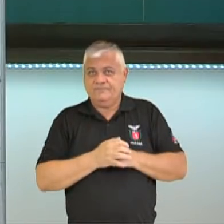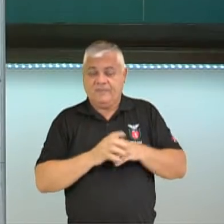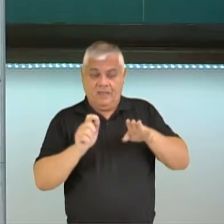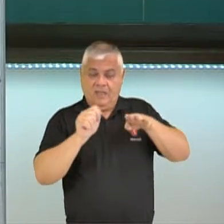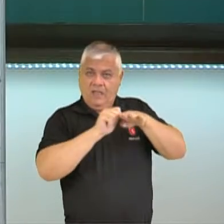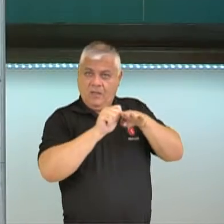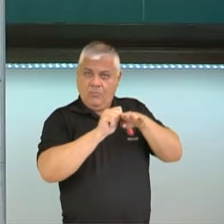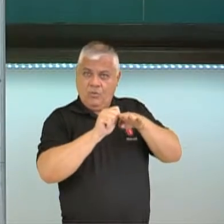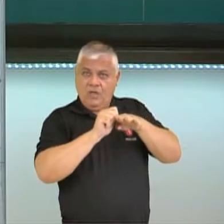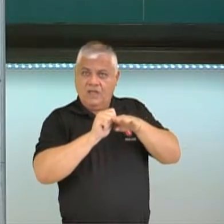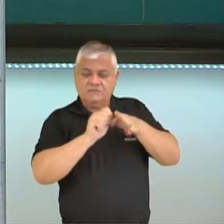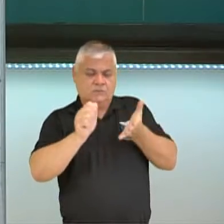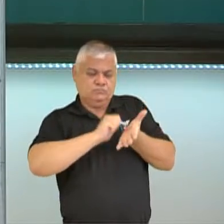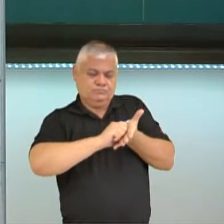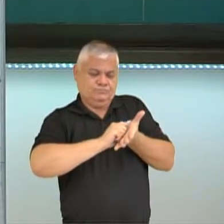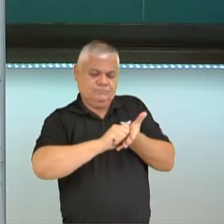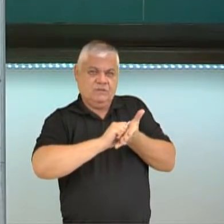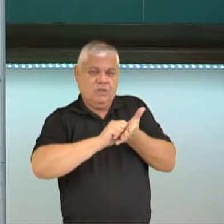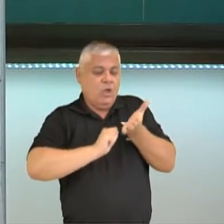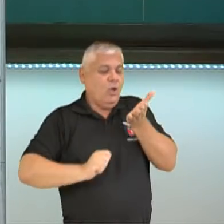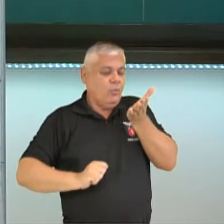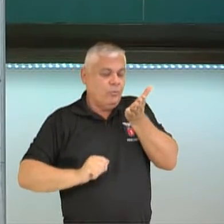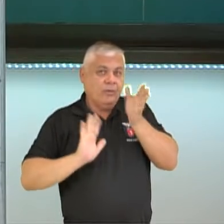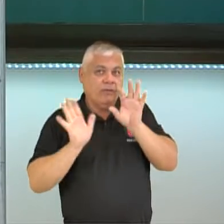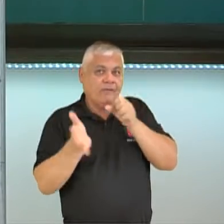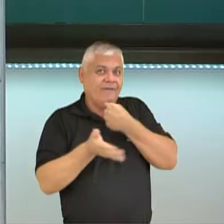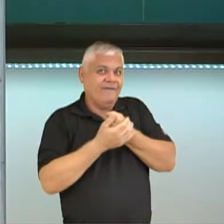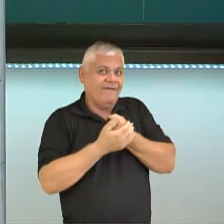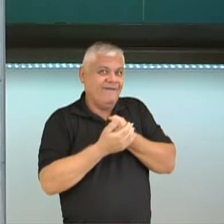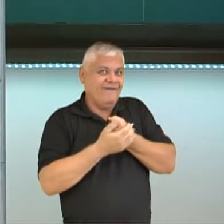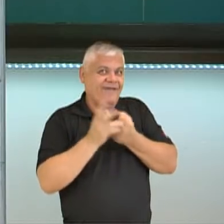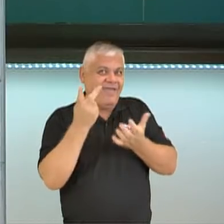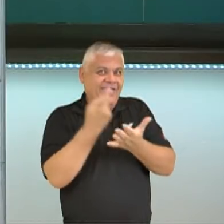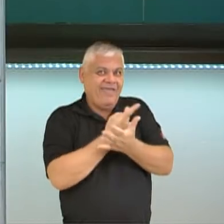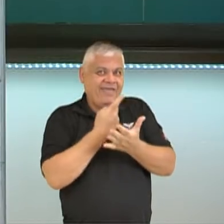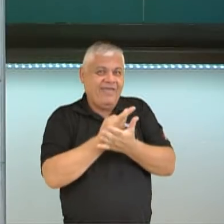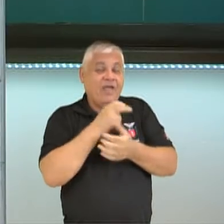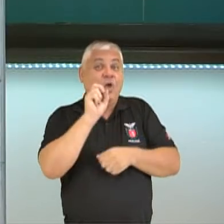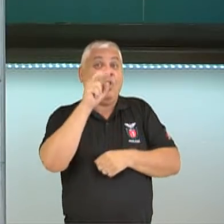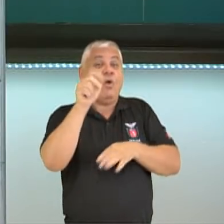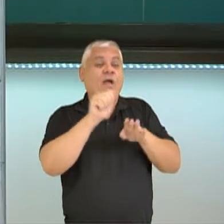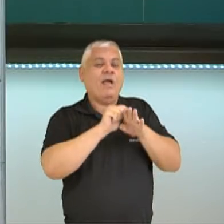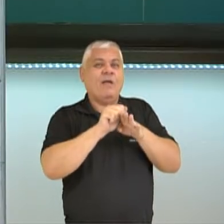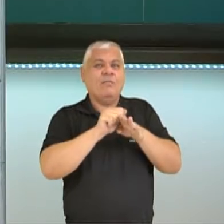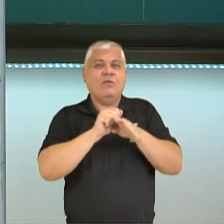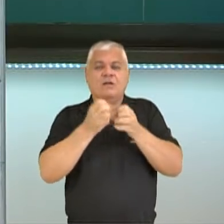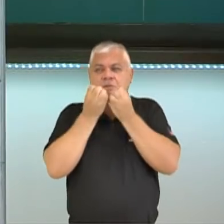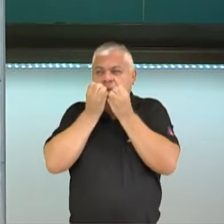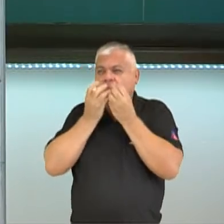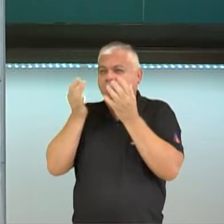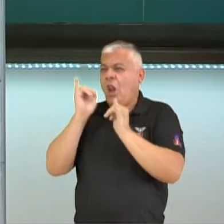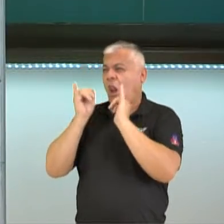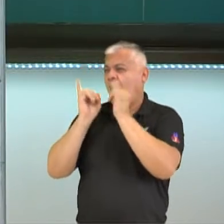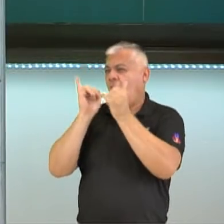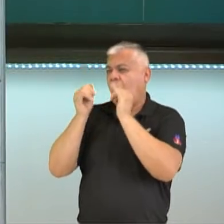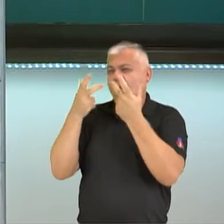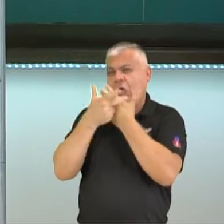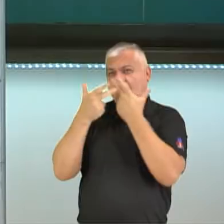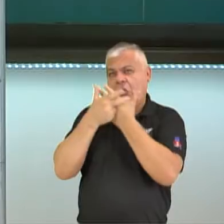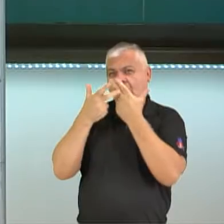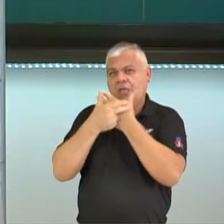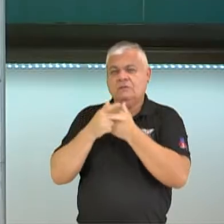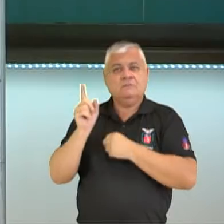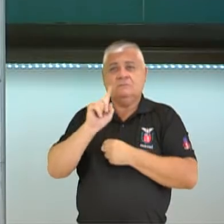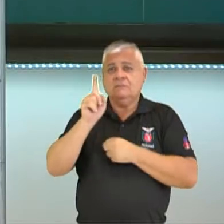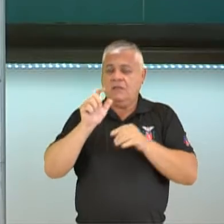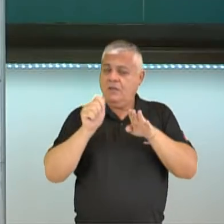Borracha não apaga e não esconder seu erro é borracha sair por aí contando ai agora o senhor tal coisa não há borracha vai